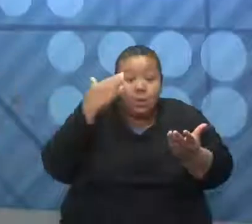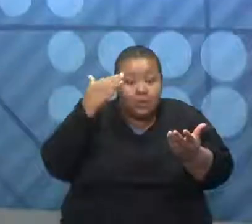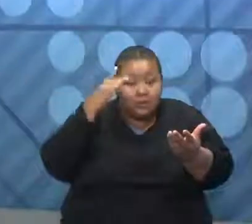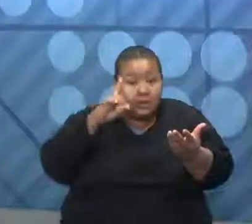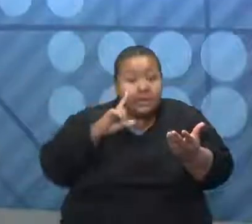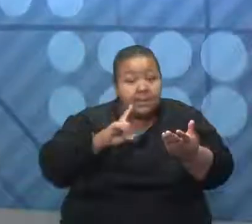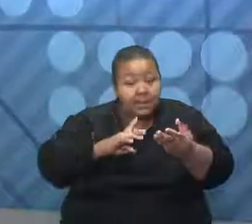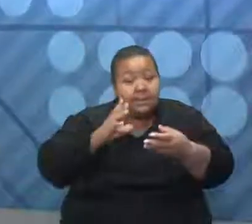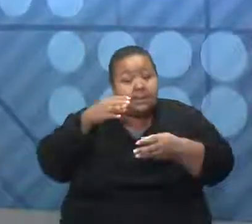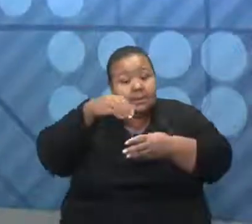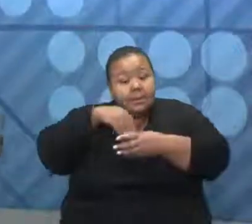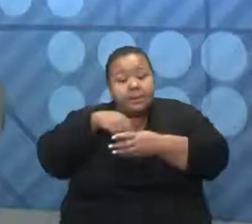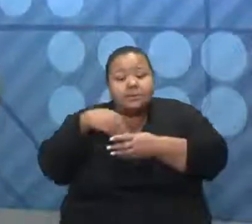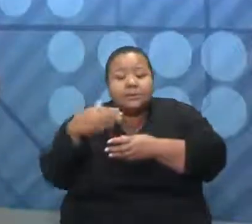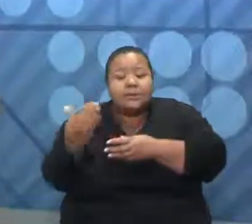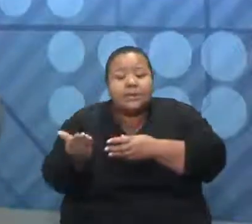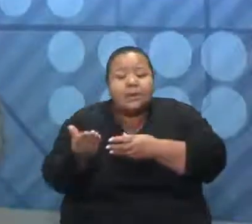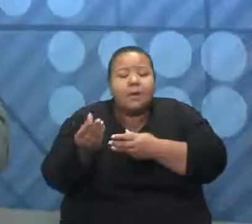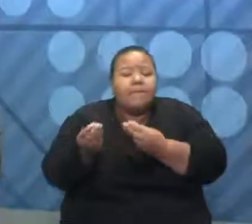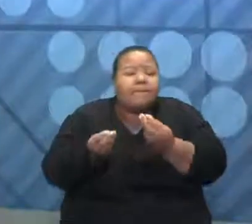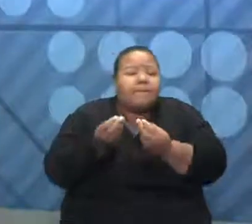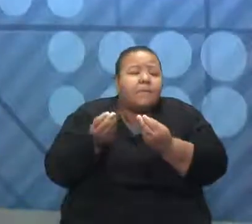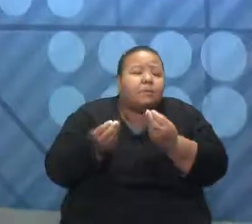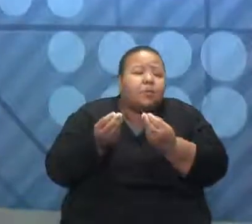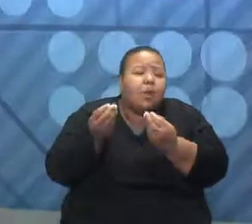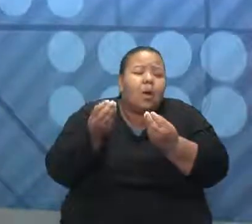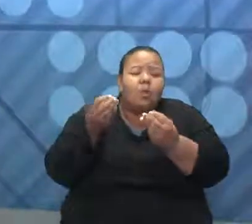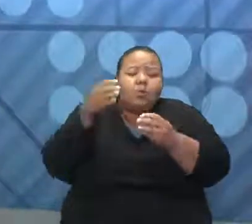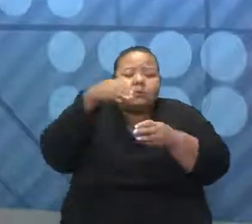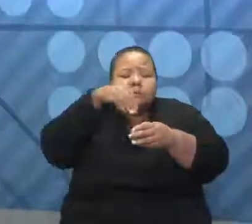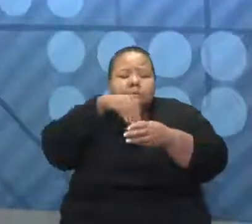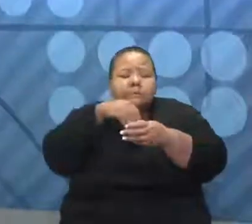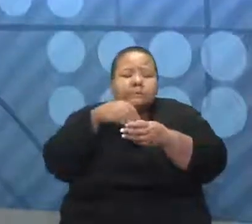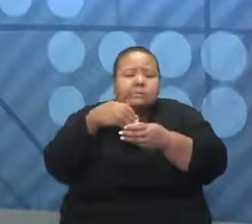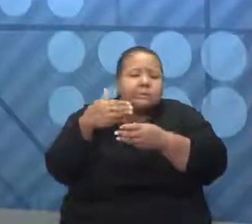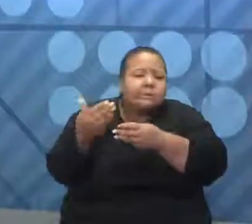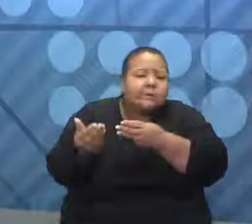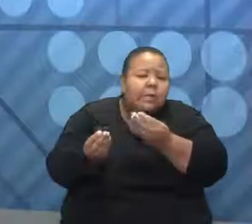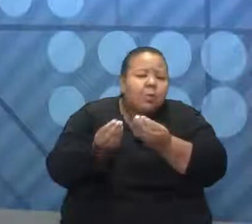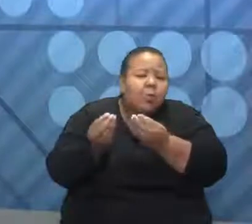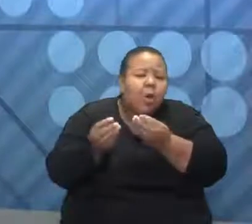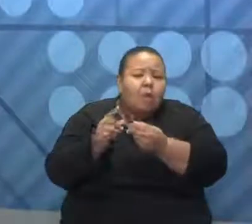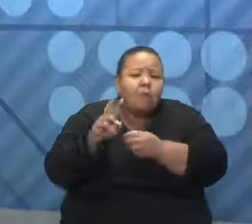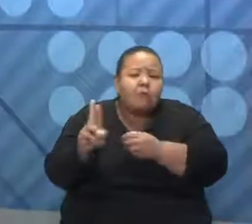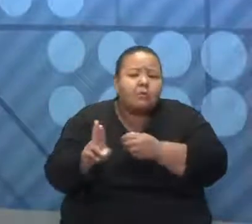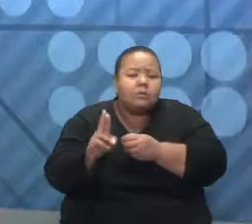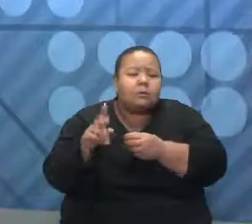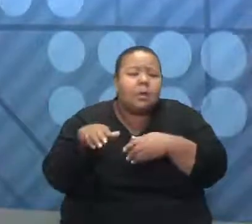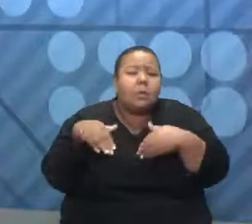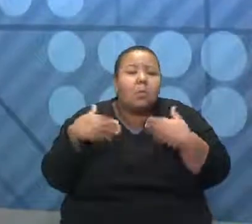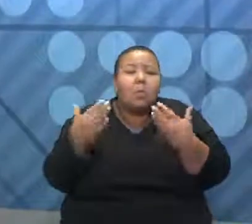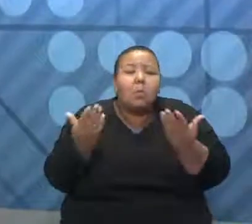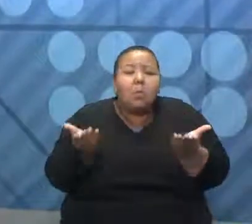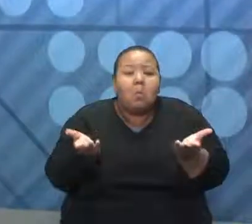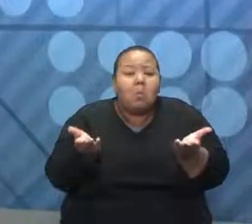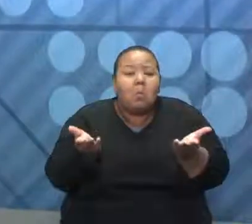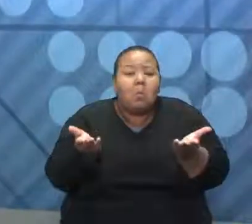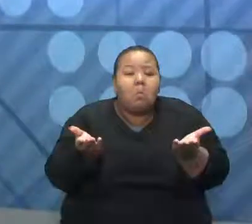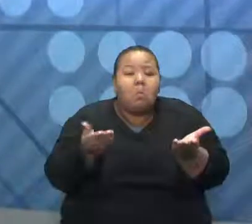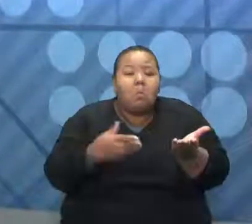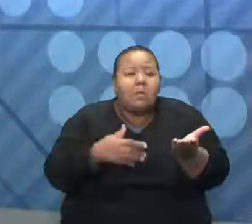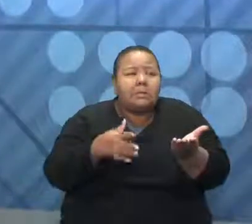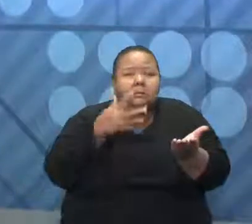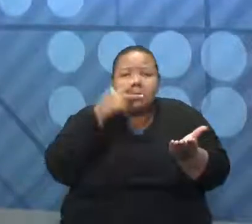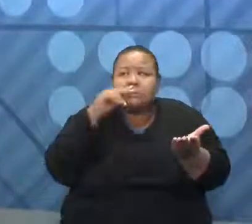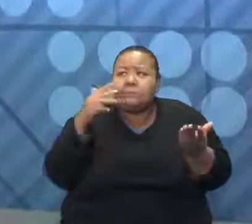os internos e o externo, mas como classificar no ambiente interno? Quais os externos eu tenho que considerar? Eles estão